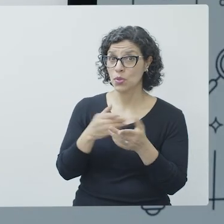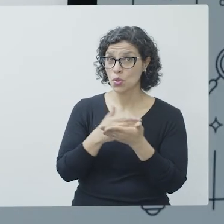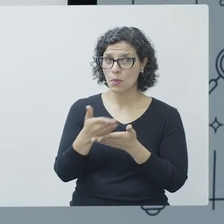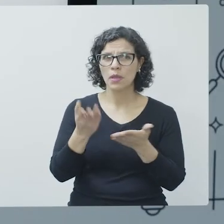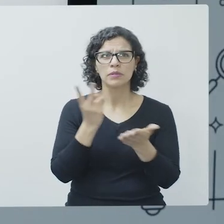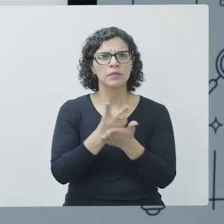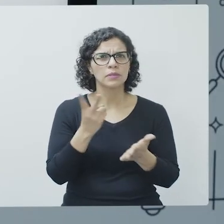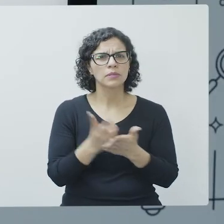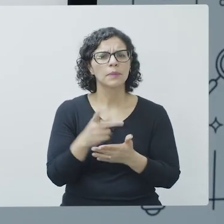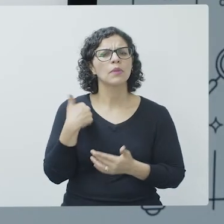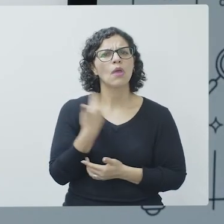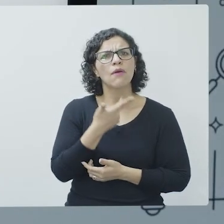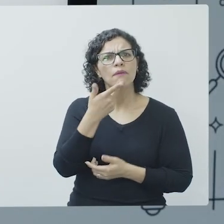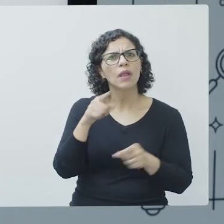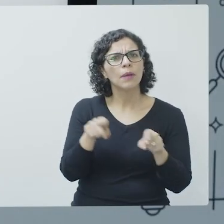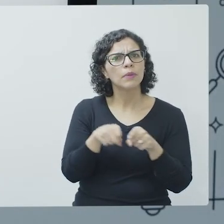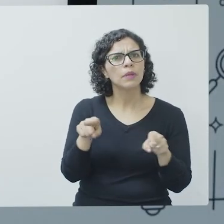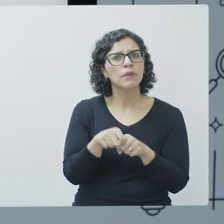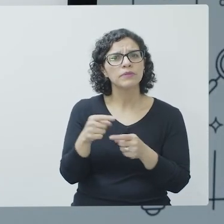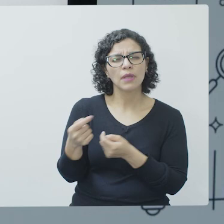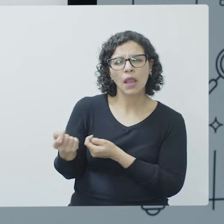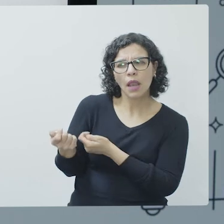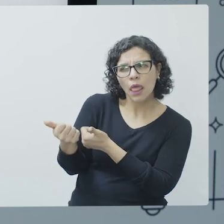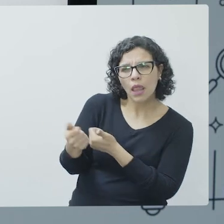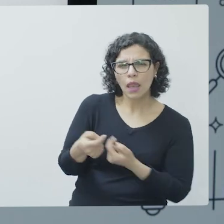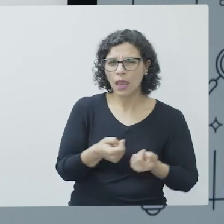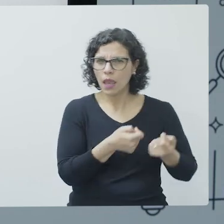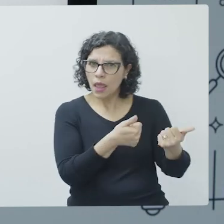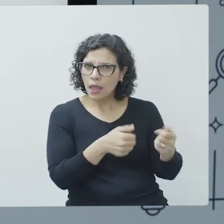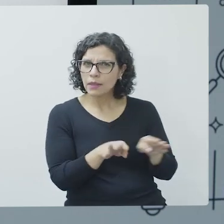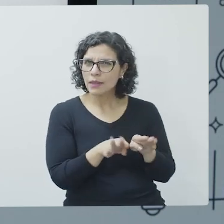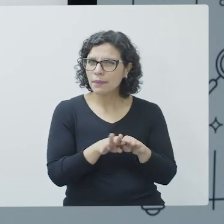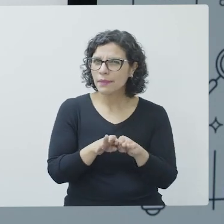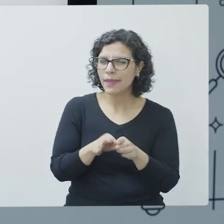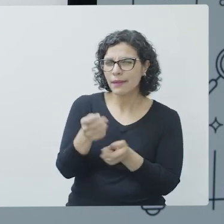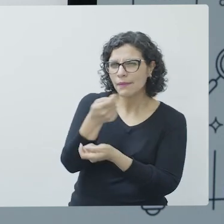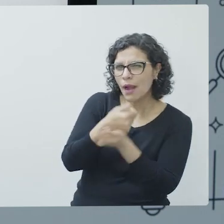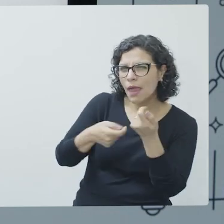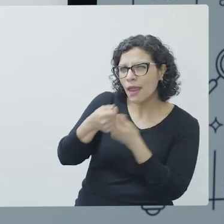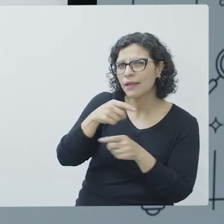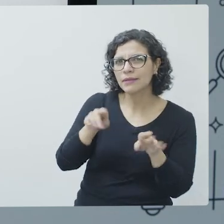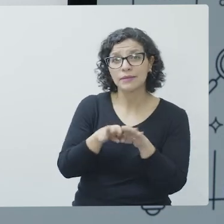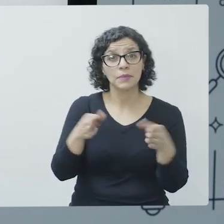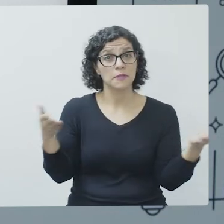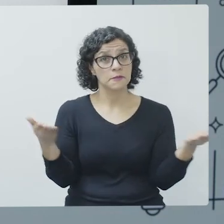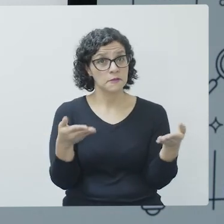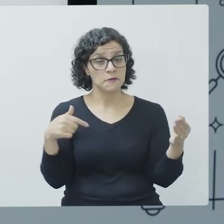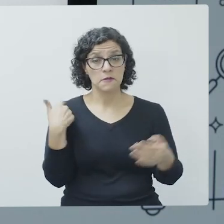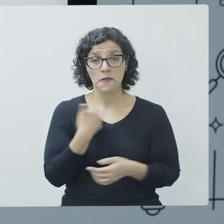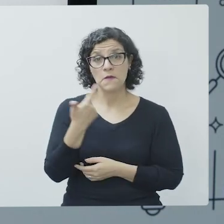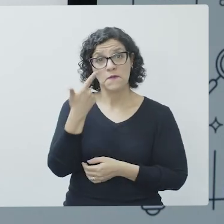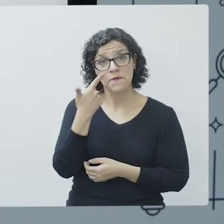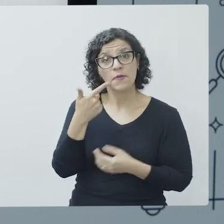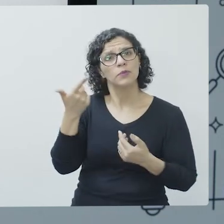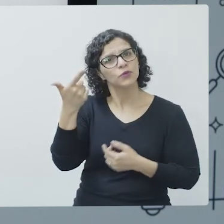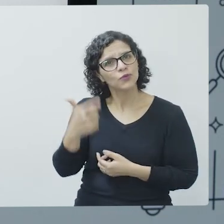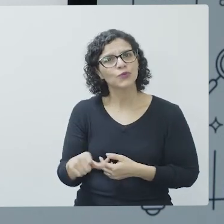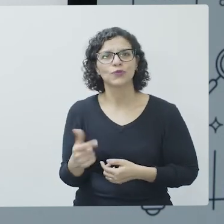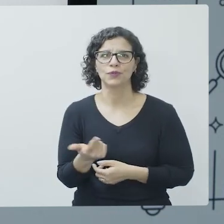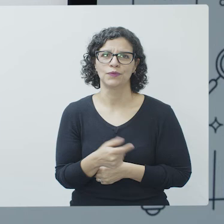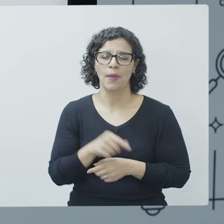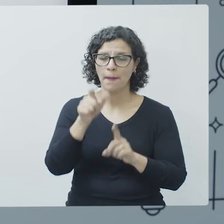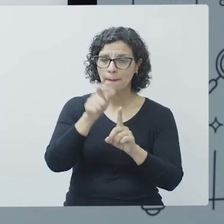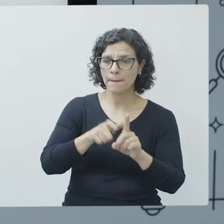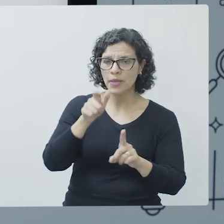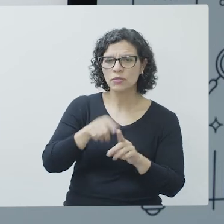início a gente vem falando da questão de se enganar, né? De ter enganos. E agora nós temos aí esse